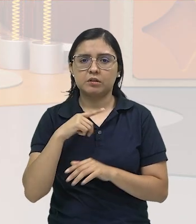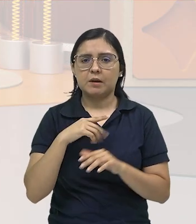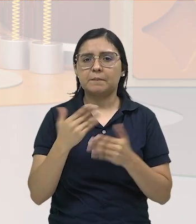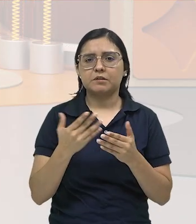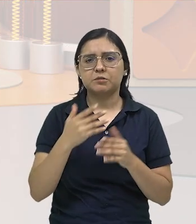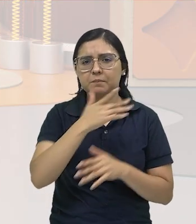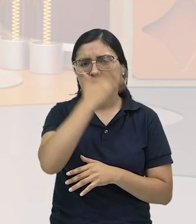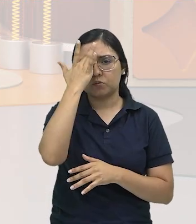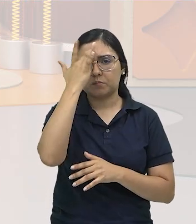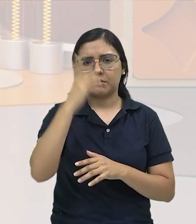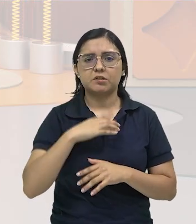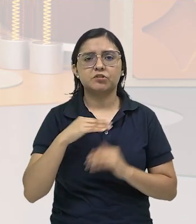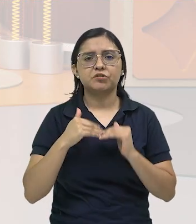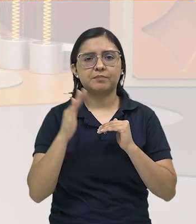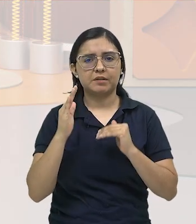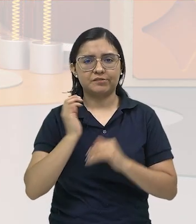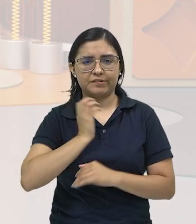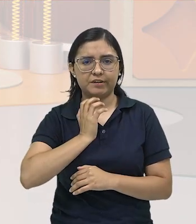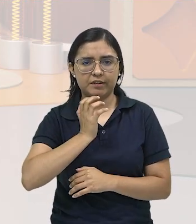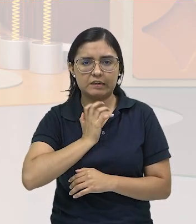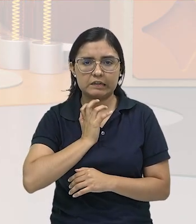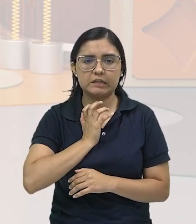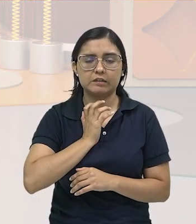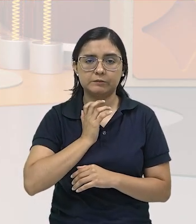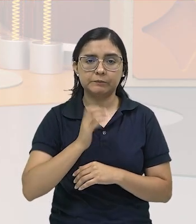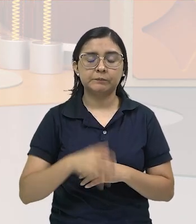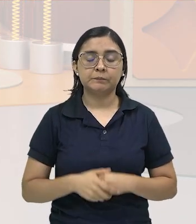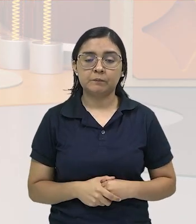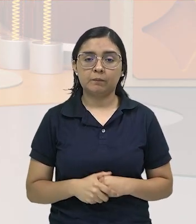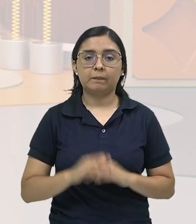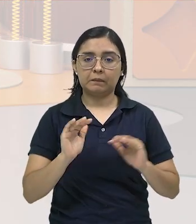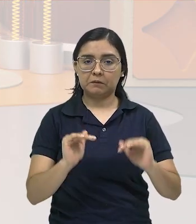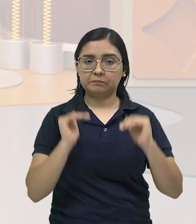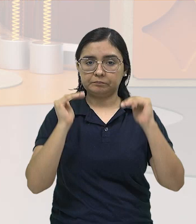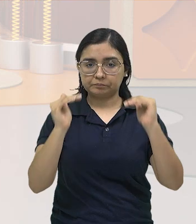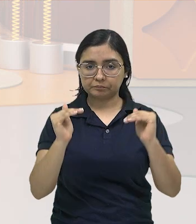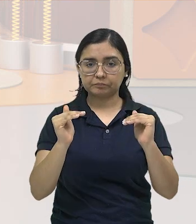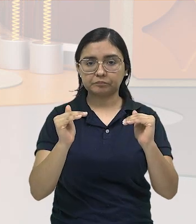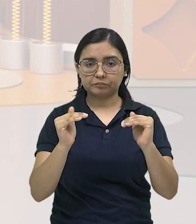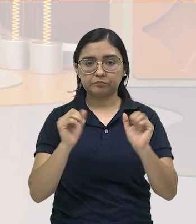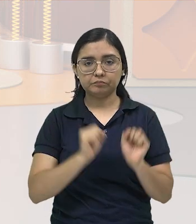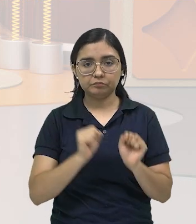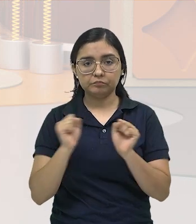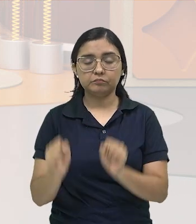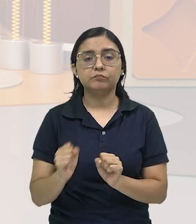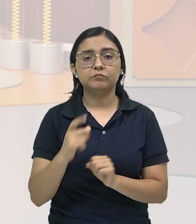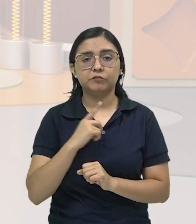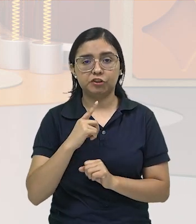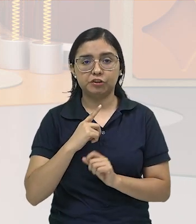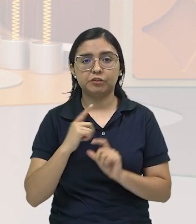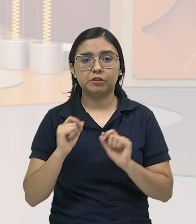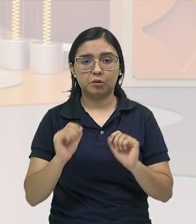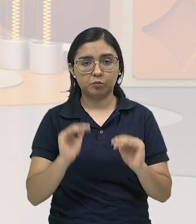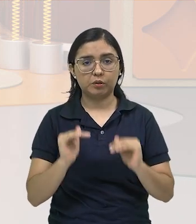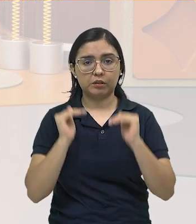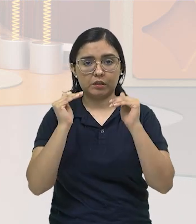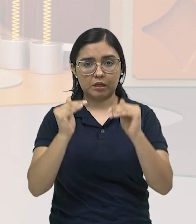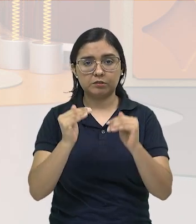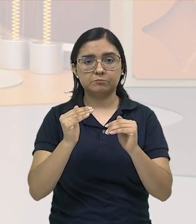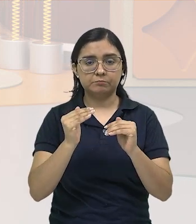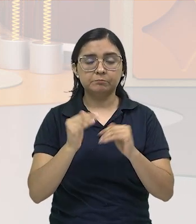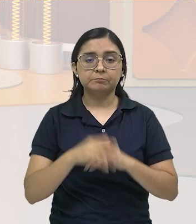mais ricas da cidade que estavam ocupando os melhores postos governamentais, eram quem tinham mais autoridade.